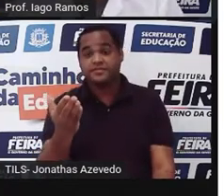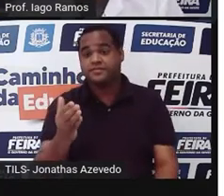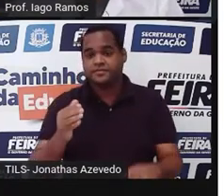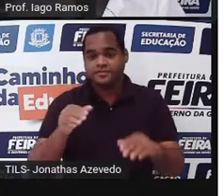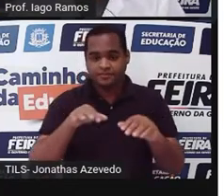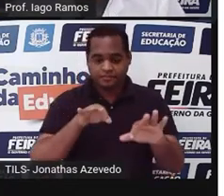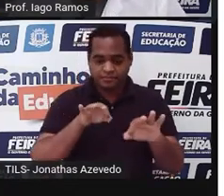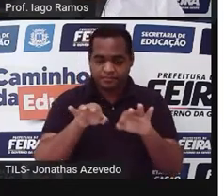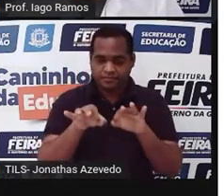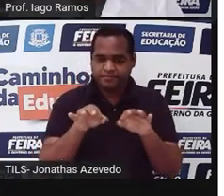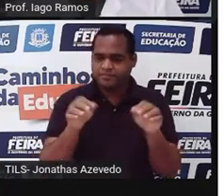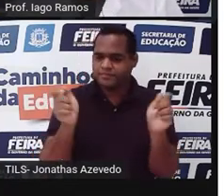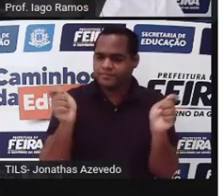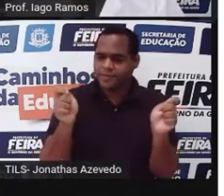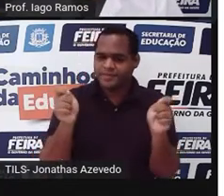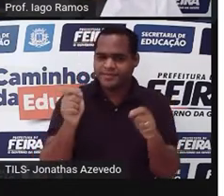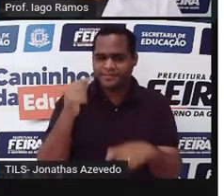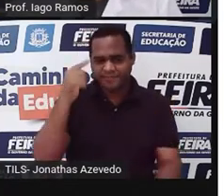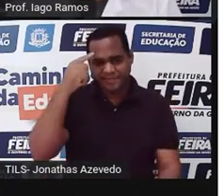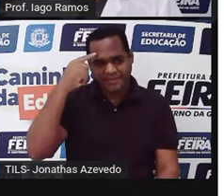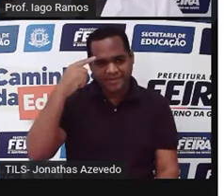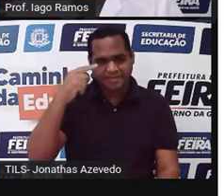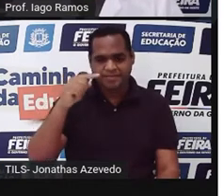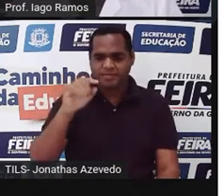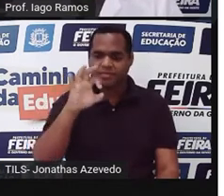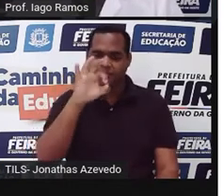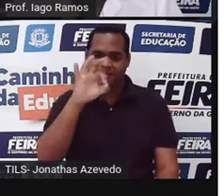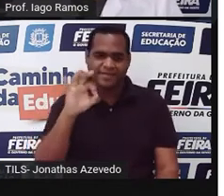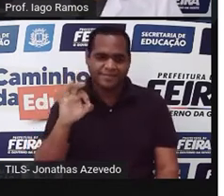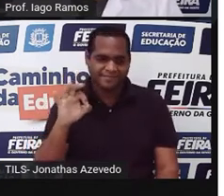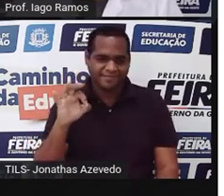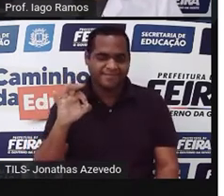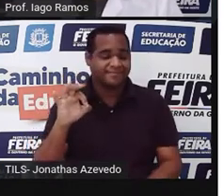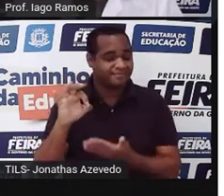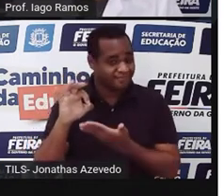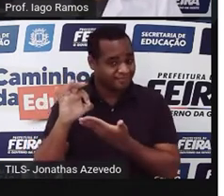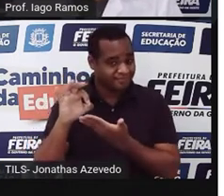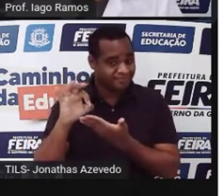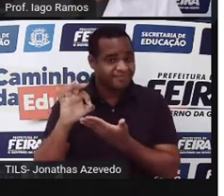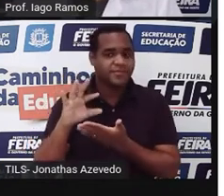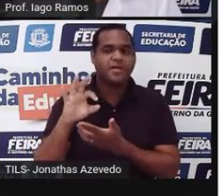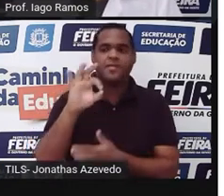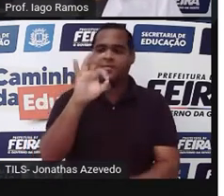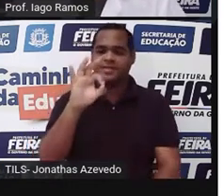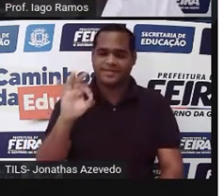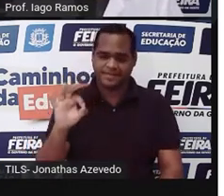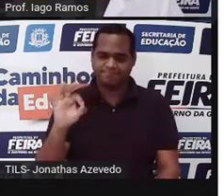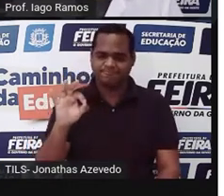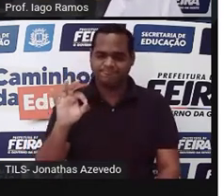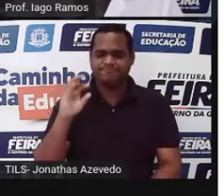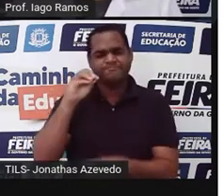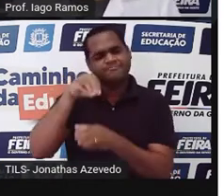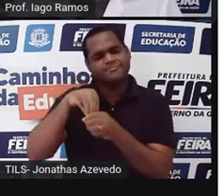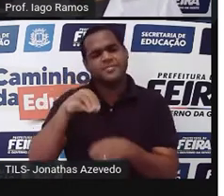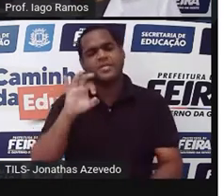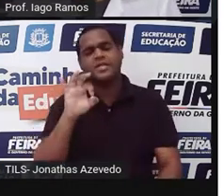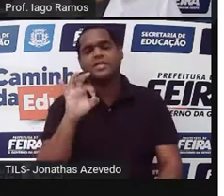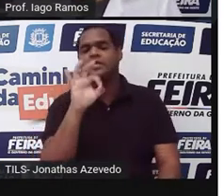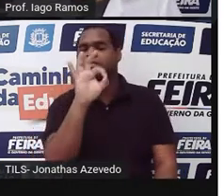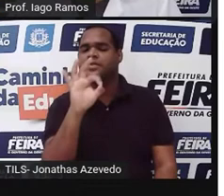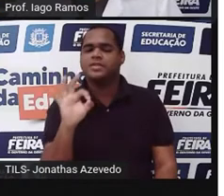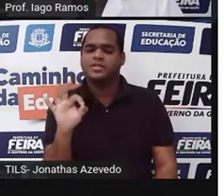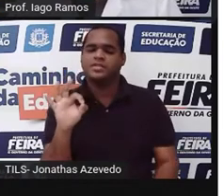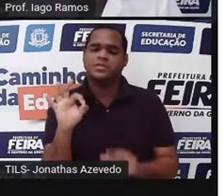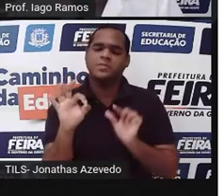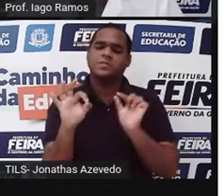falar sobre porcentagem É isso aí algo que tem a ver com porcentagem e porcentagem